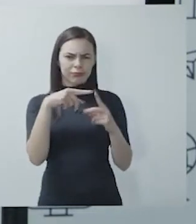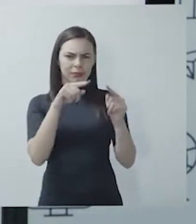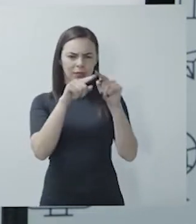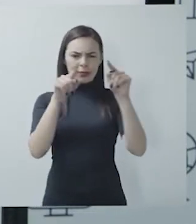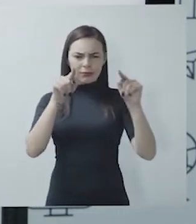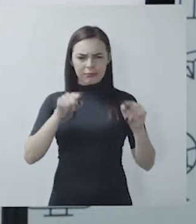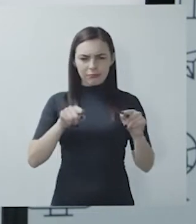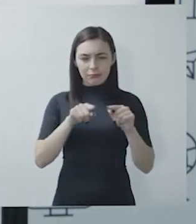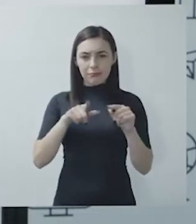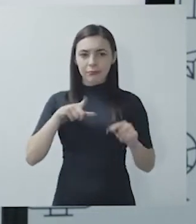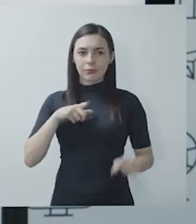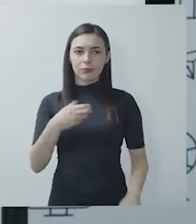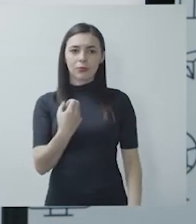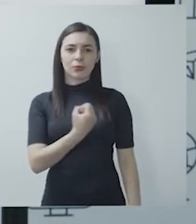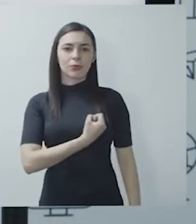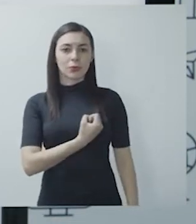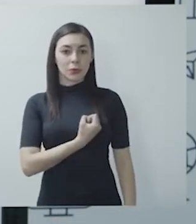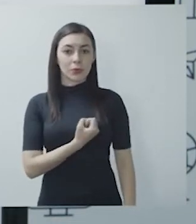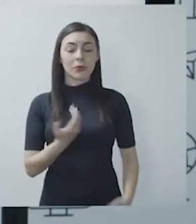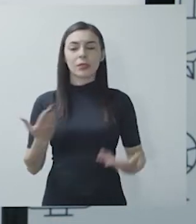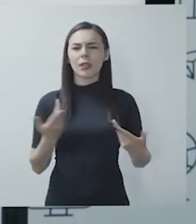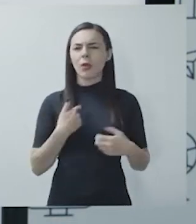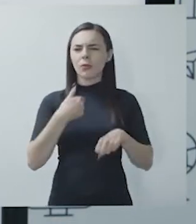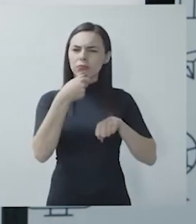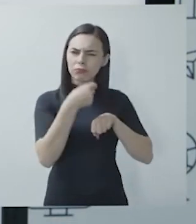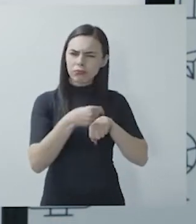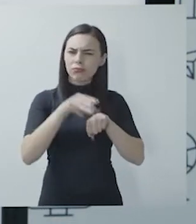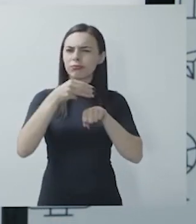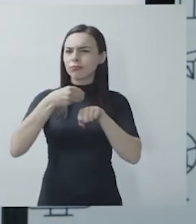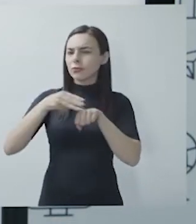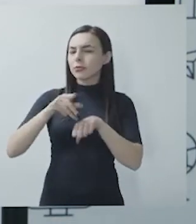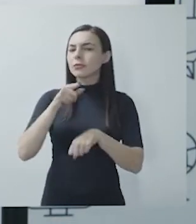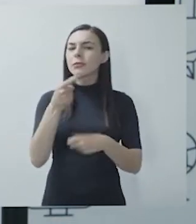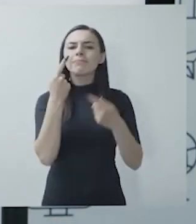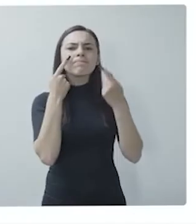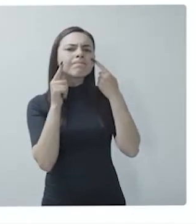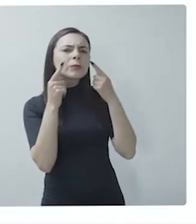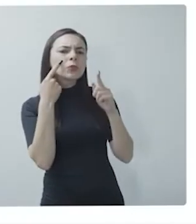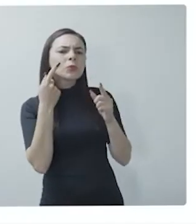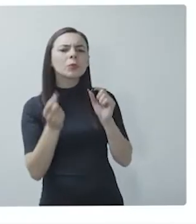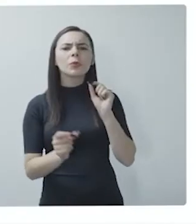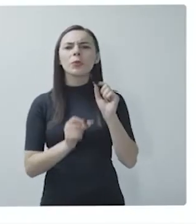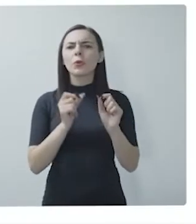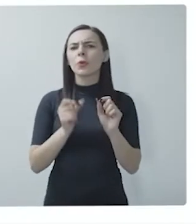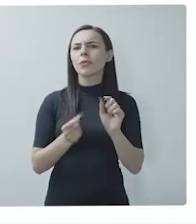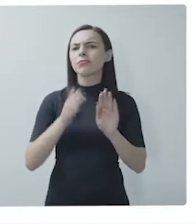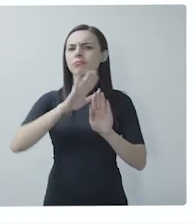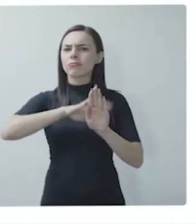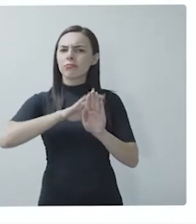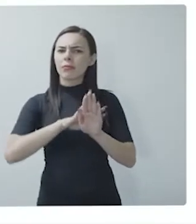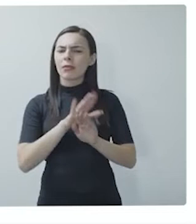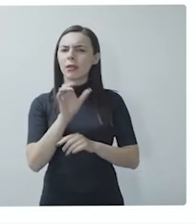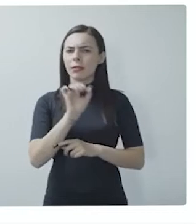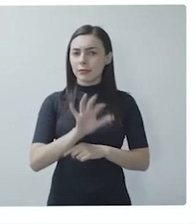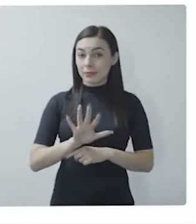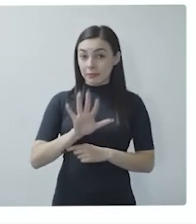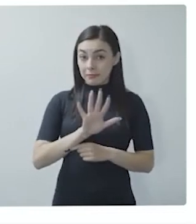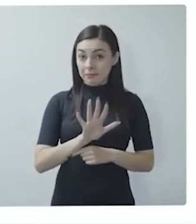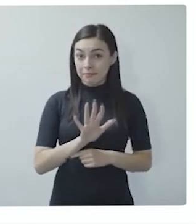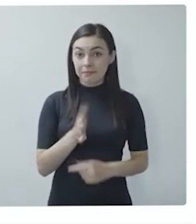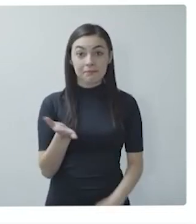retângulo que tem ali. E eu vou dar algumas dicas e vocês vão ter que adivinhar o que está atrás do retângulo. Então vamos